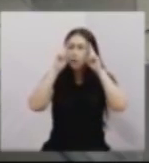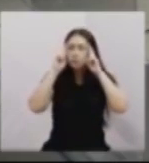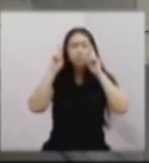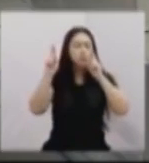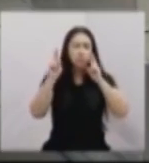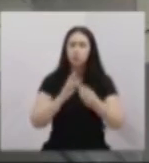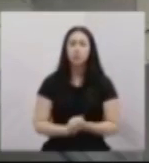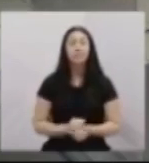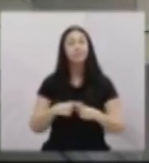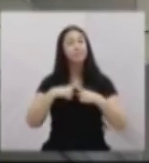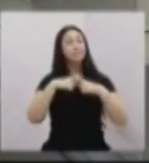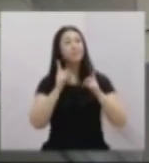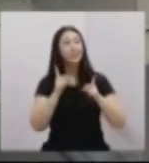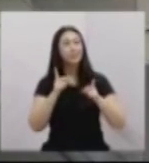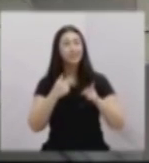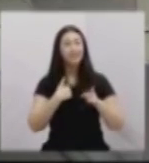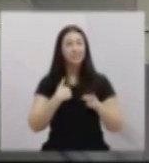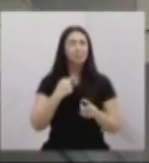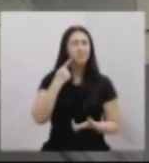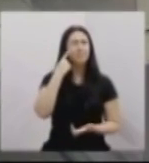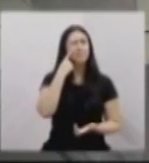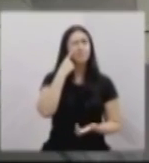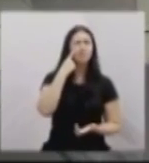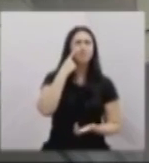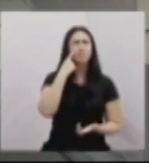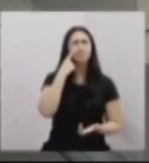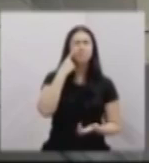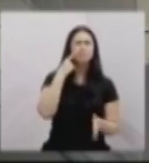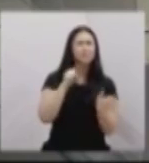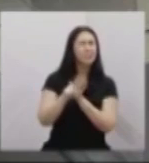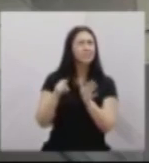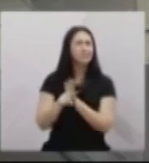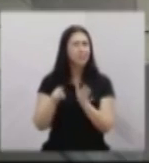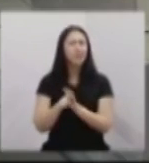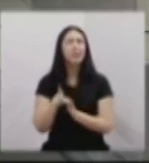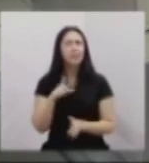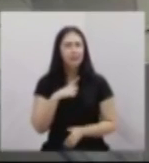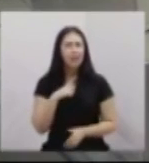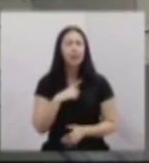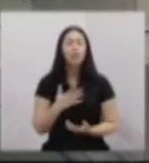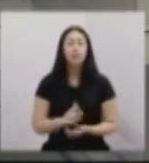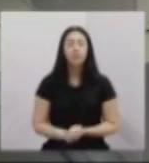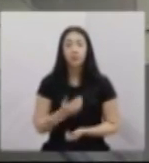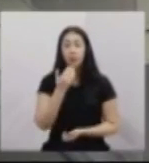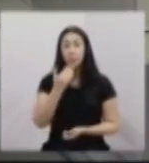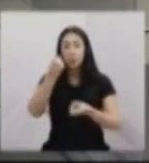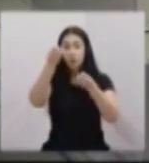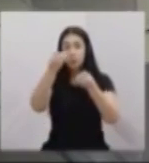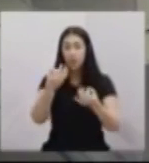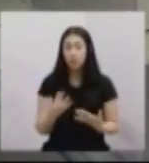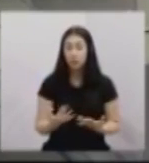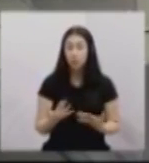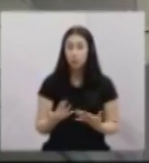secretária, mas não fiquei convencido sobre vários aspectos. Não fiquei. Nesse pedido de informações, que é um